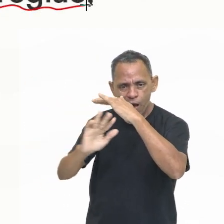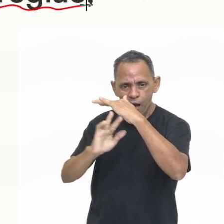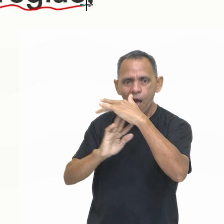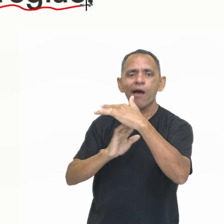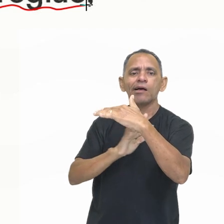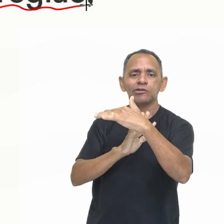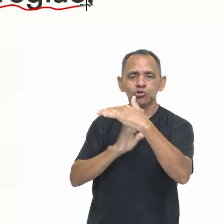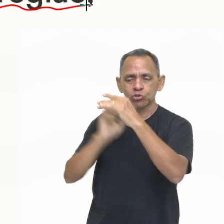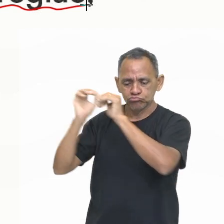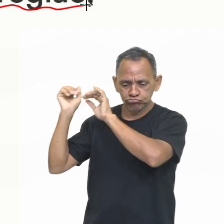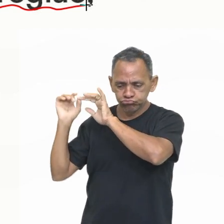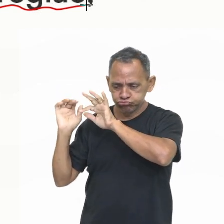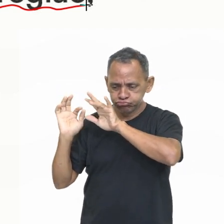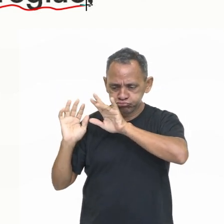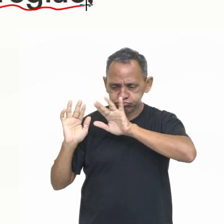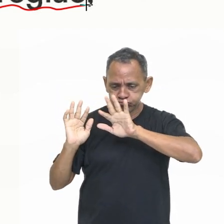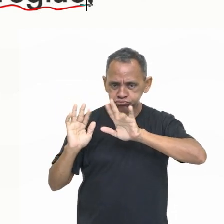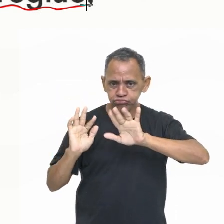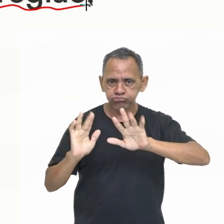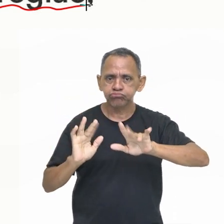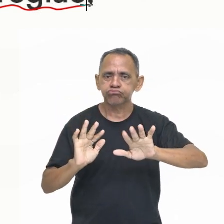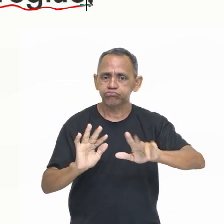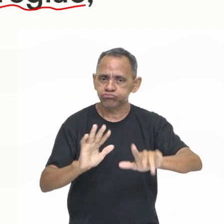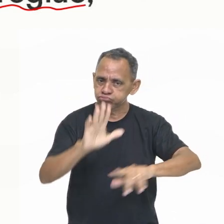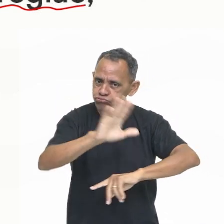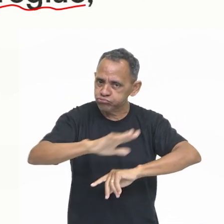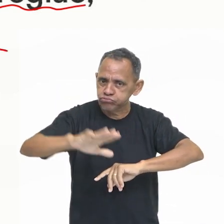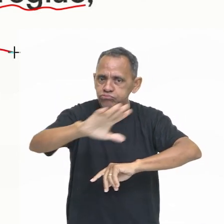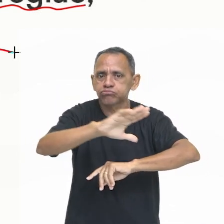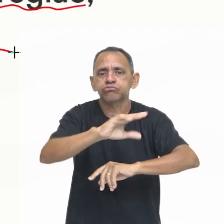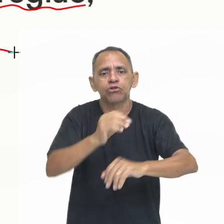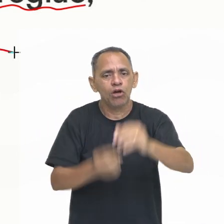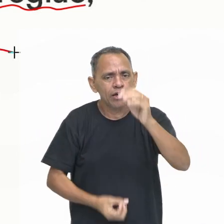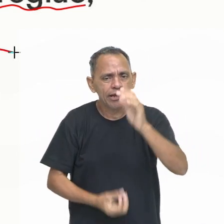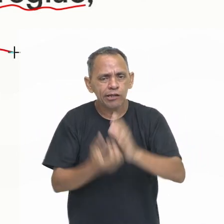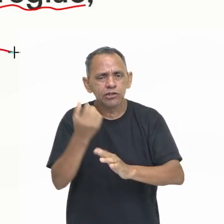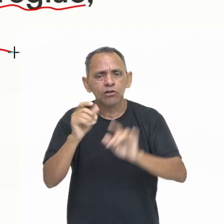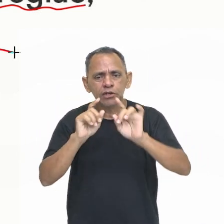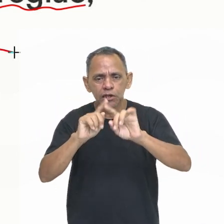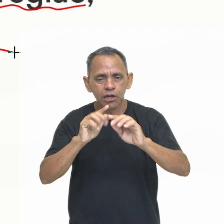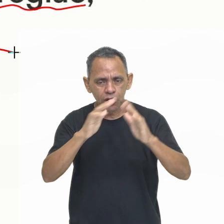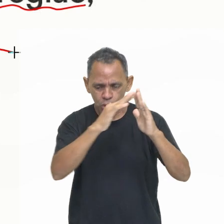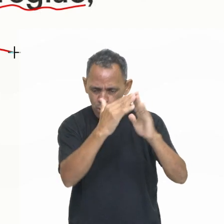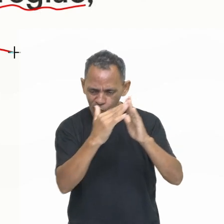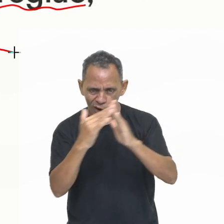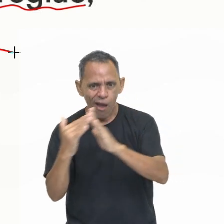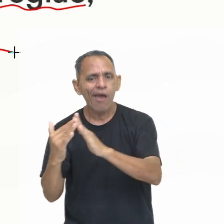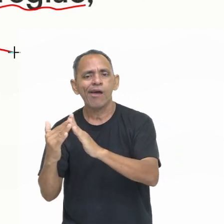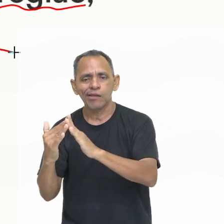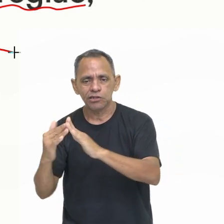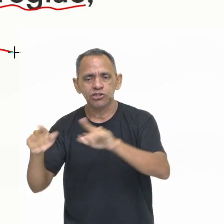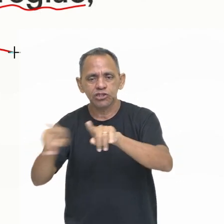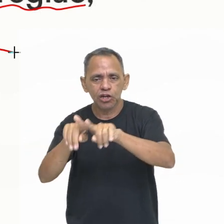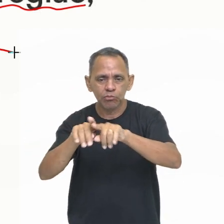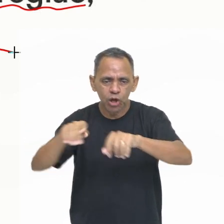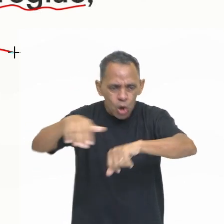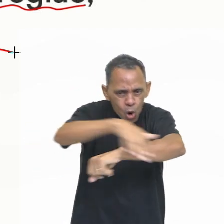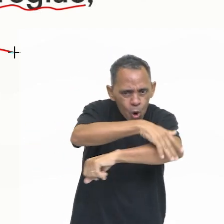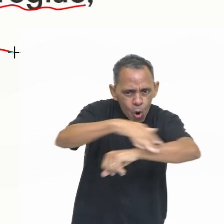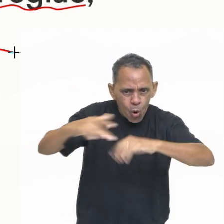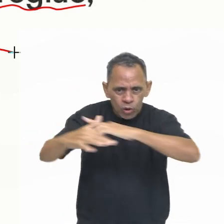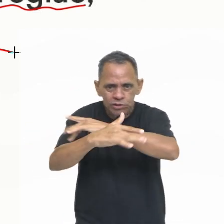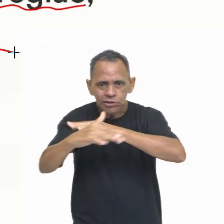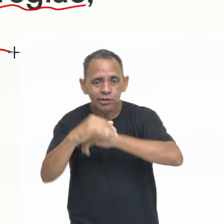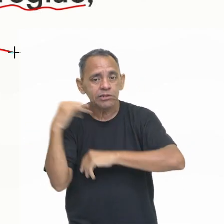para essa região, né? Levando ao surgimento de vilas e cidades. Então, olha só que ponto importante, né? Já estamos